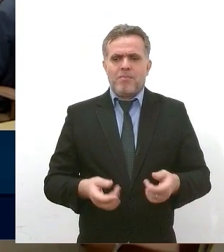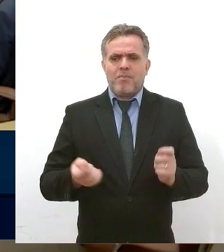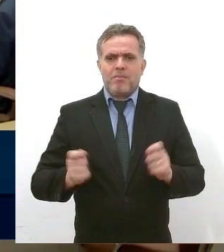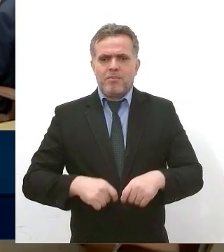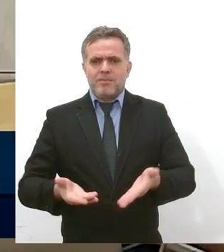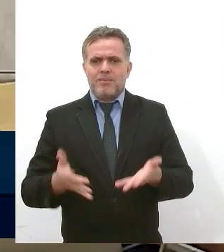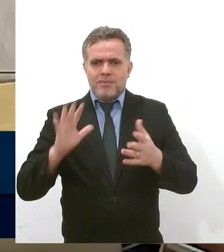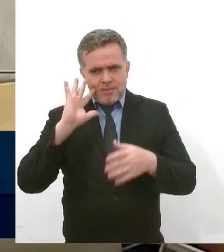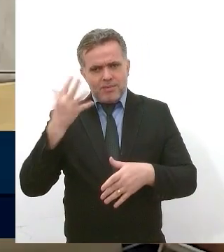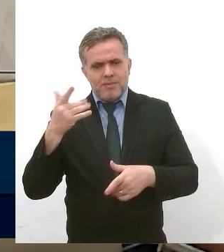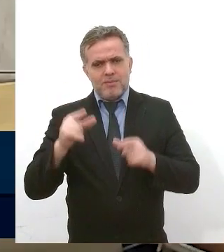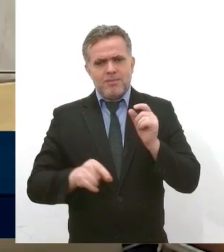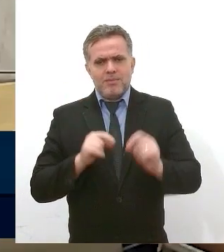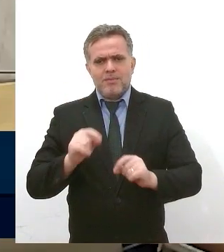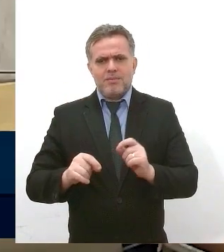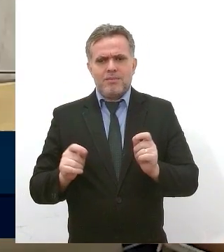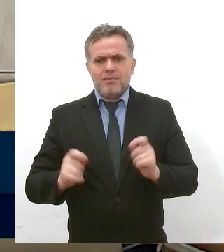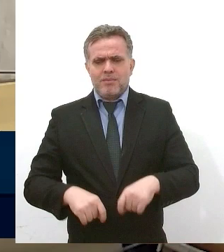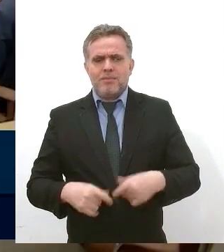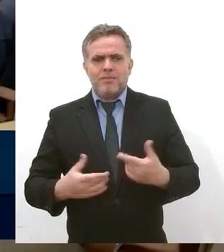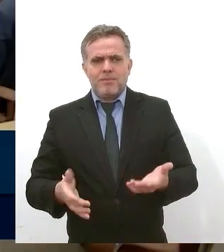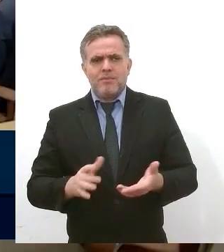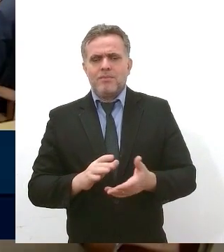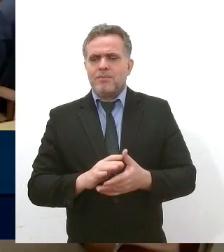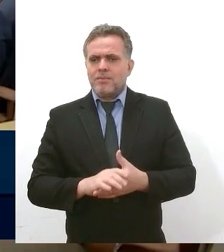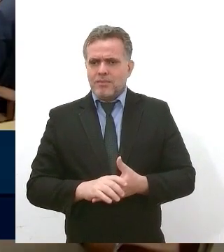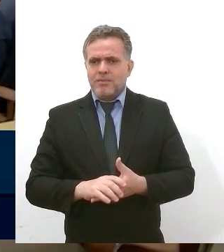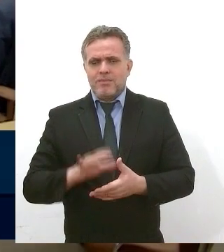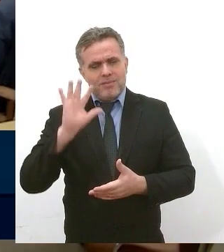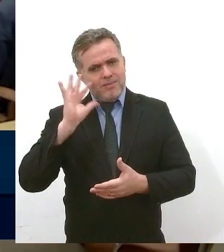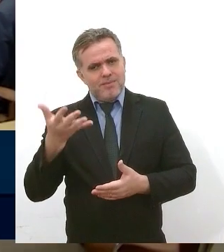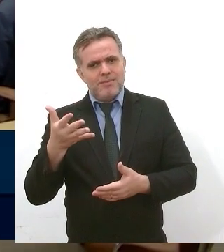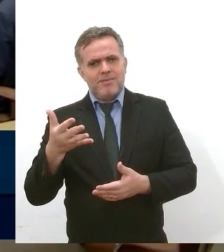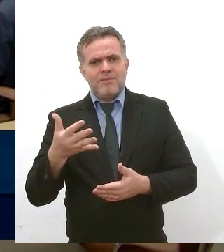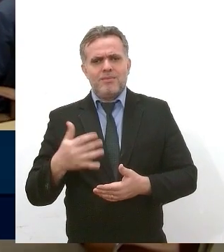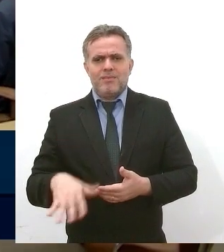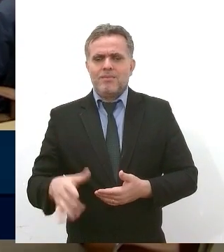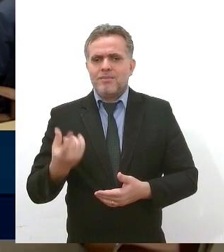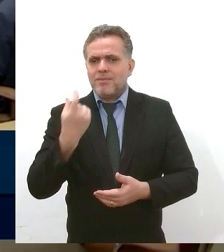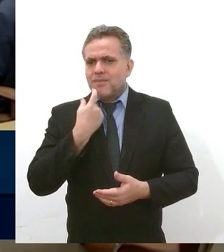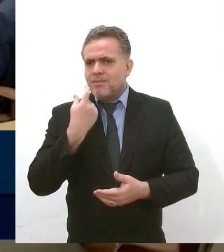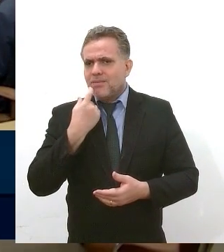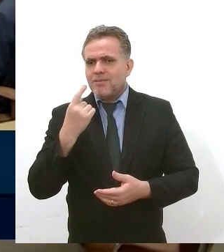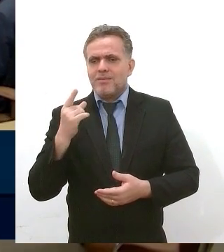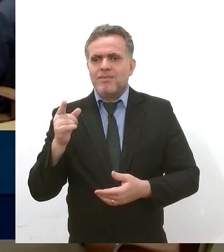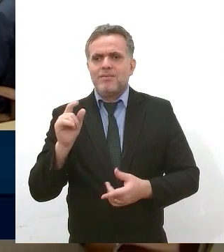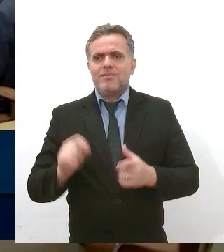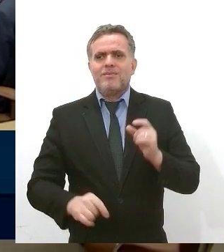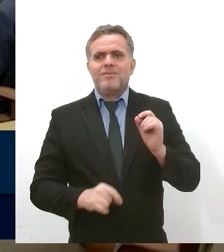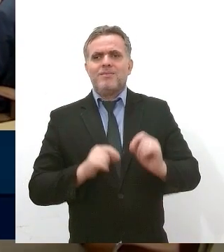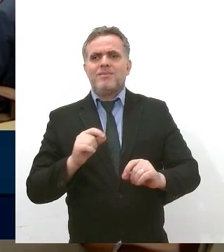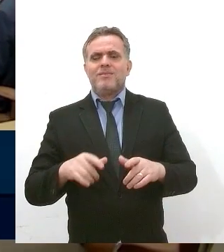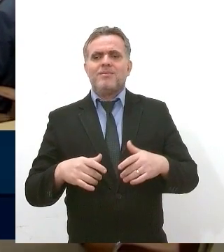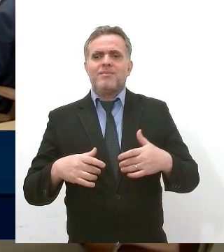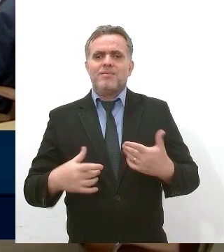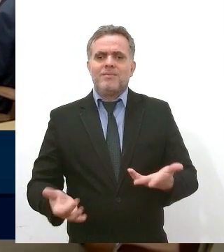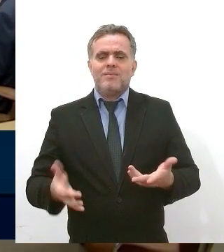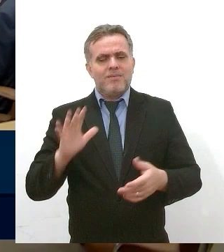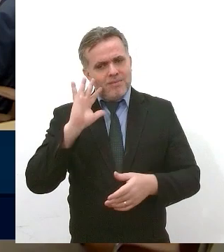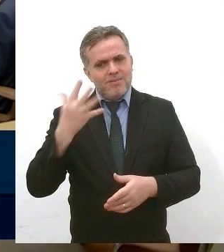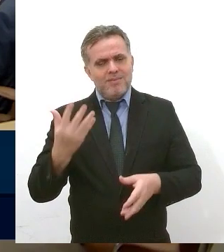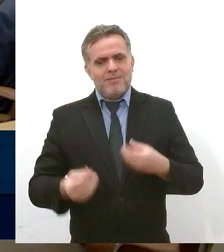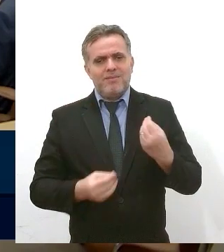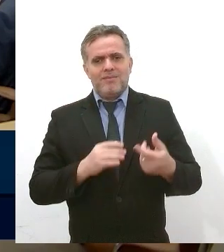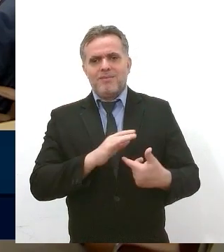decisão do TJ, essa decisão foi de sexta-feira, salvo engano. Sexta-feira, essa decisão do presidente TJ cassou uma